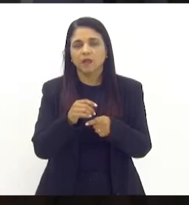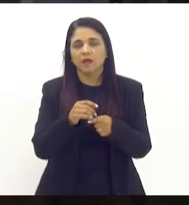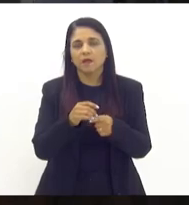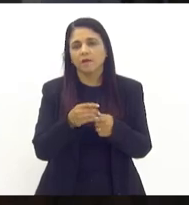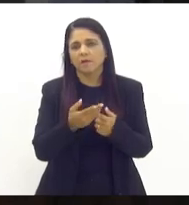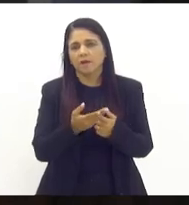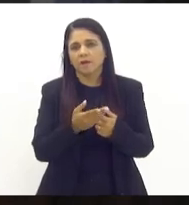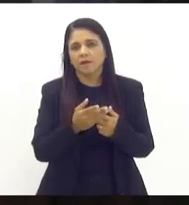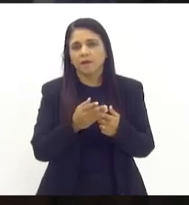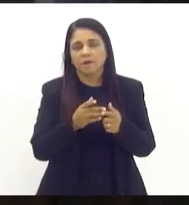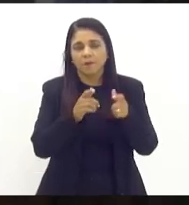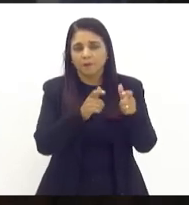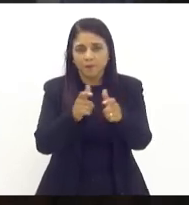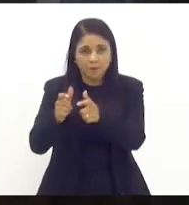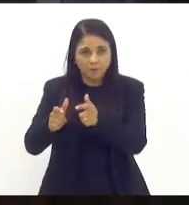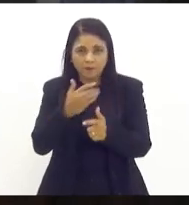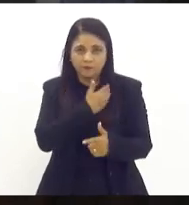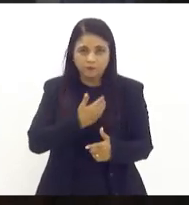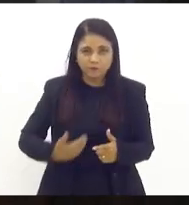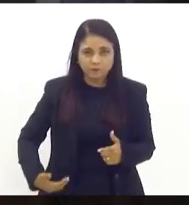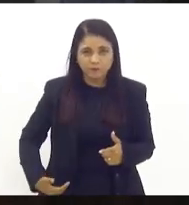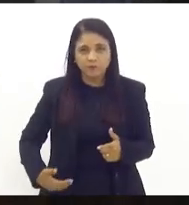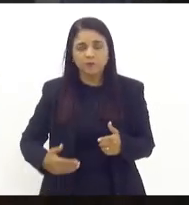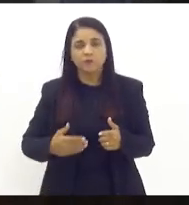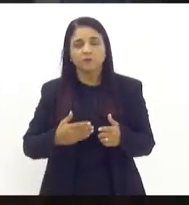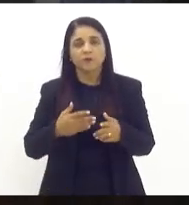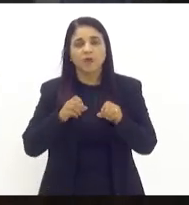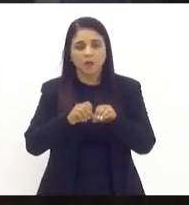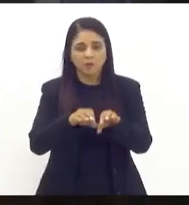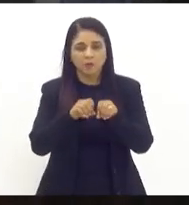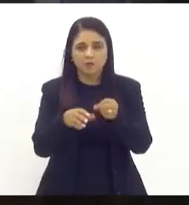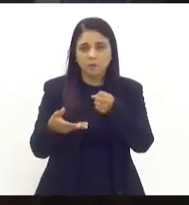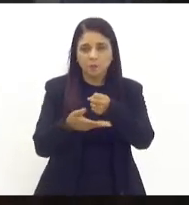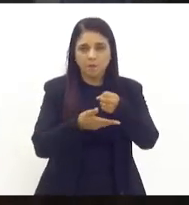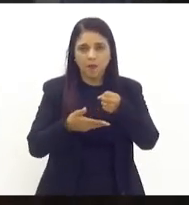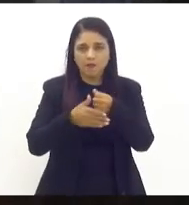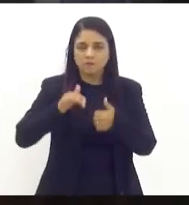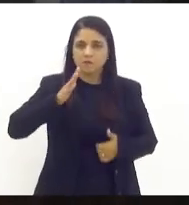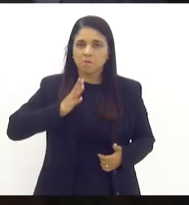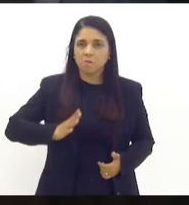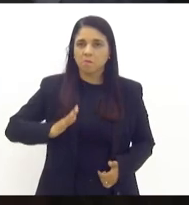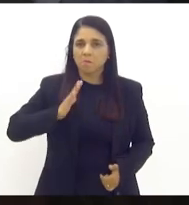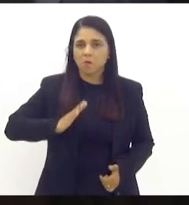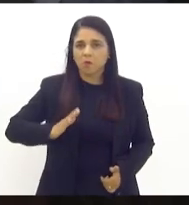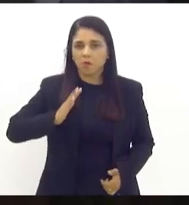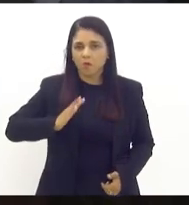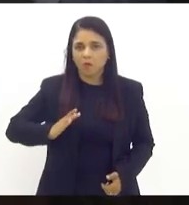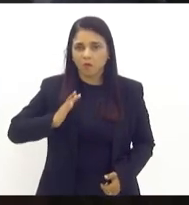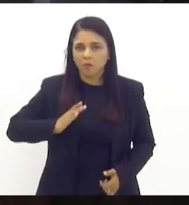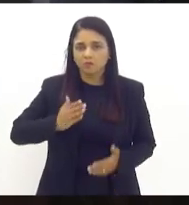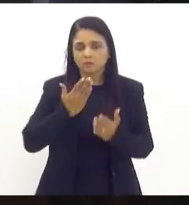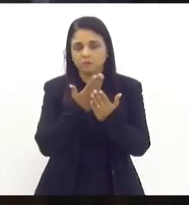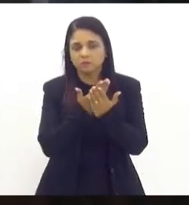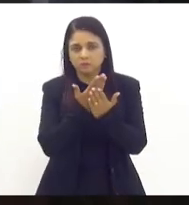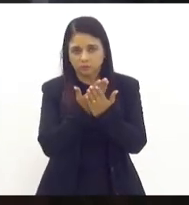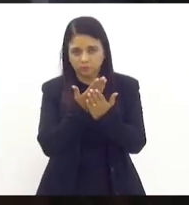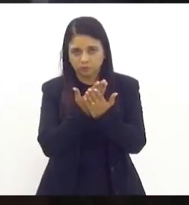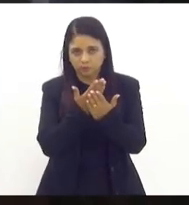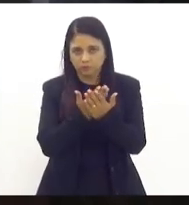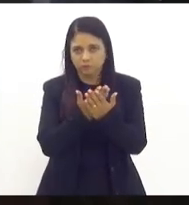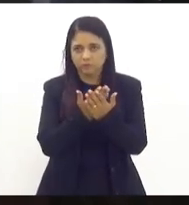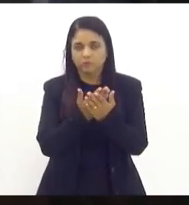de Educação Básica pelos benefícios de bolsa de bolsa de estudo